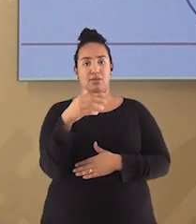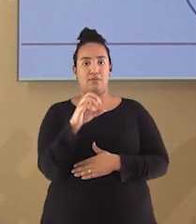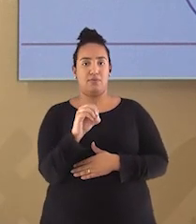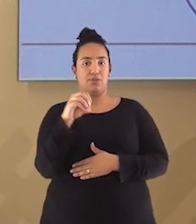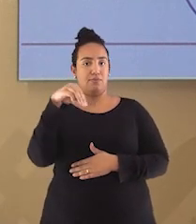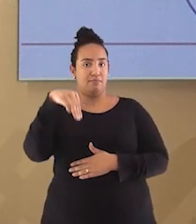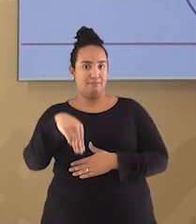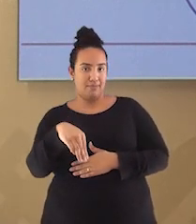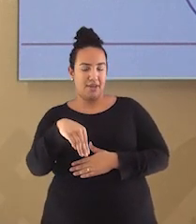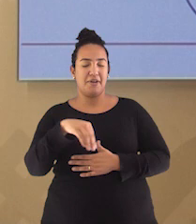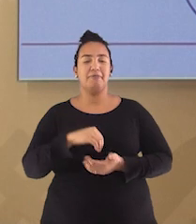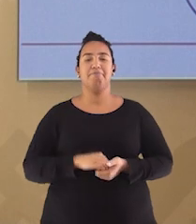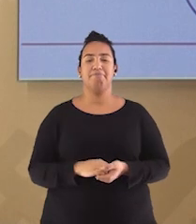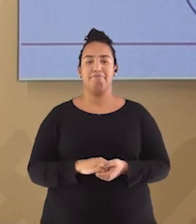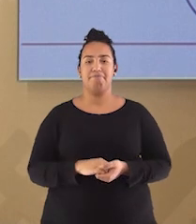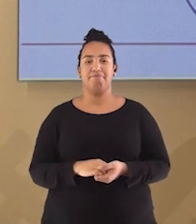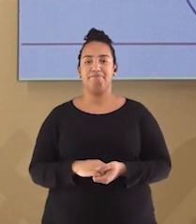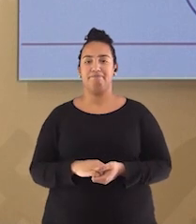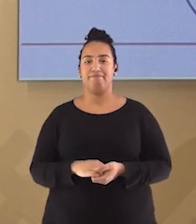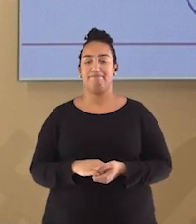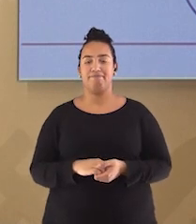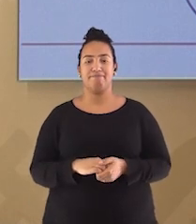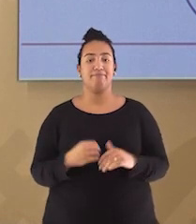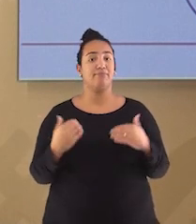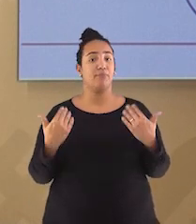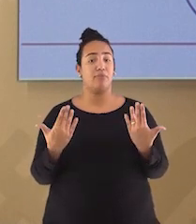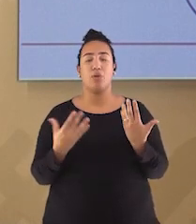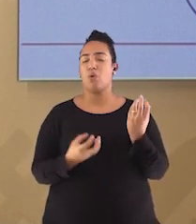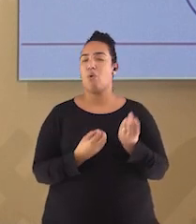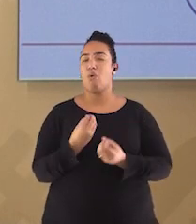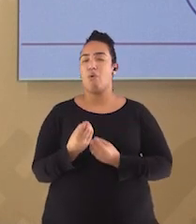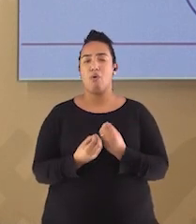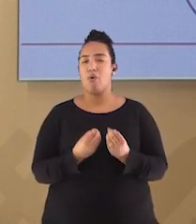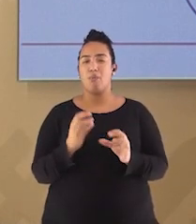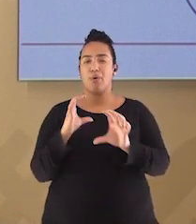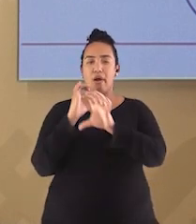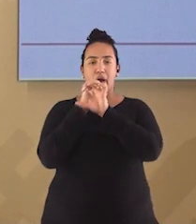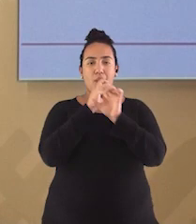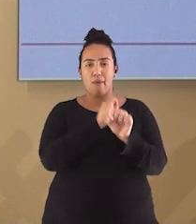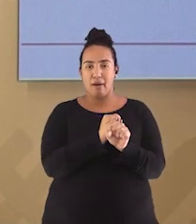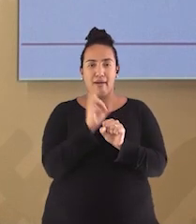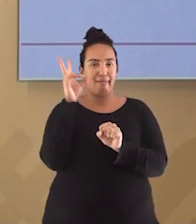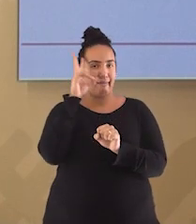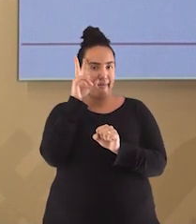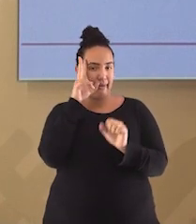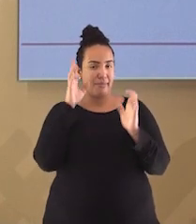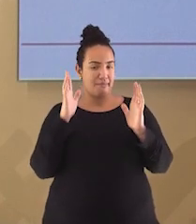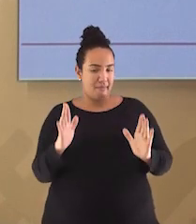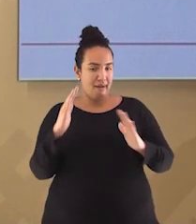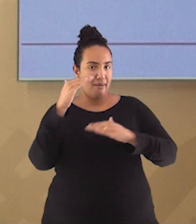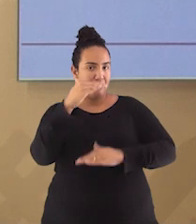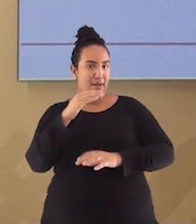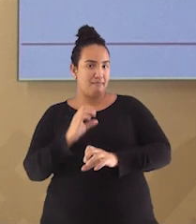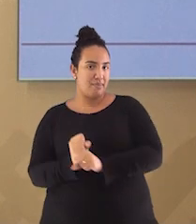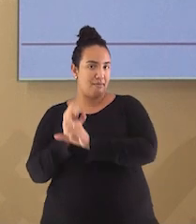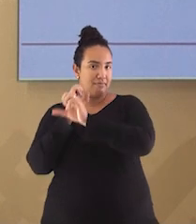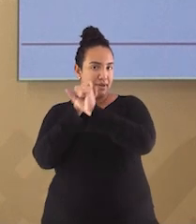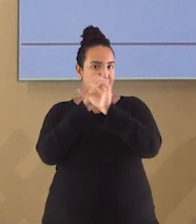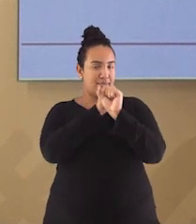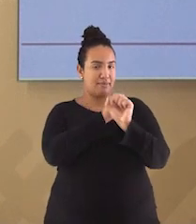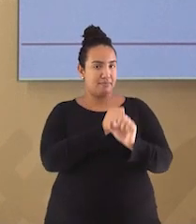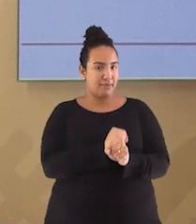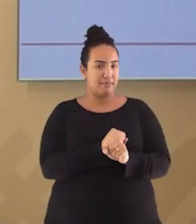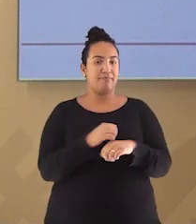entorno de 120 metros e para isso nós vamos calcular o perímetro desses terrenos